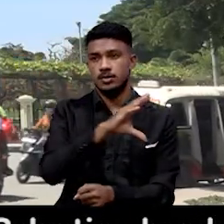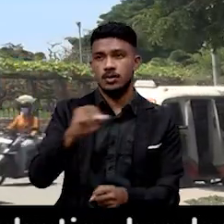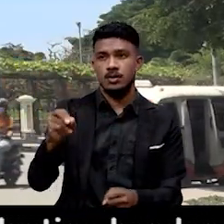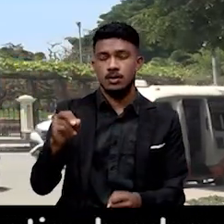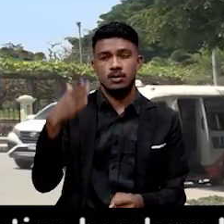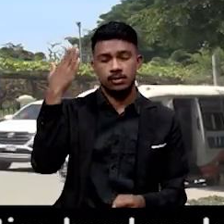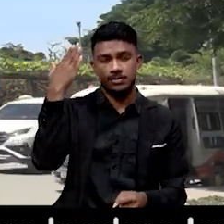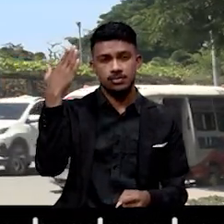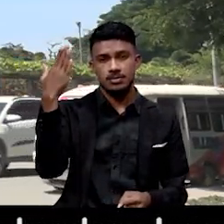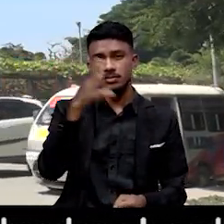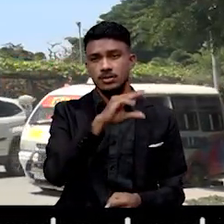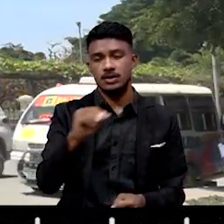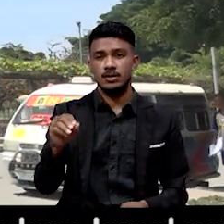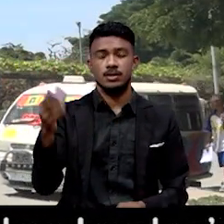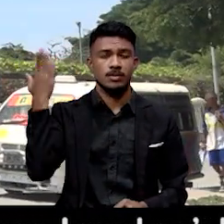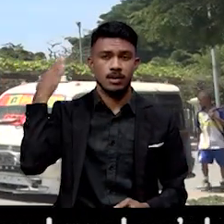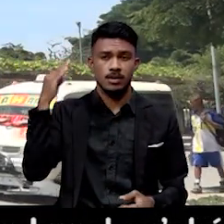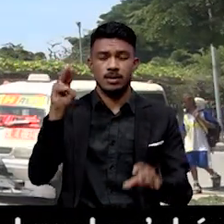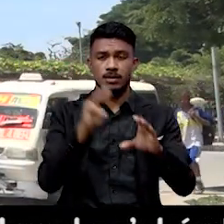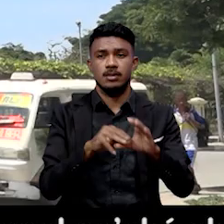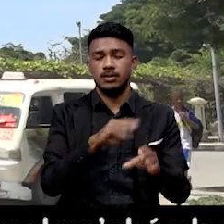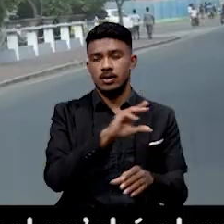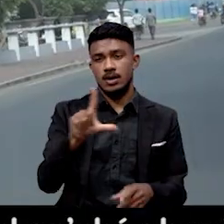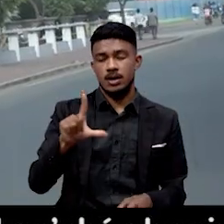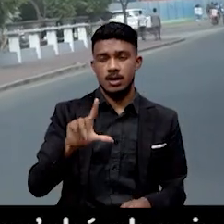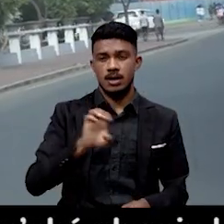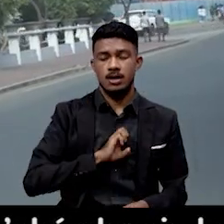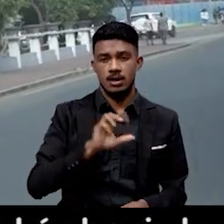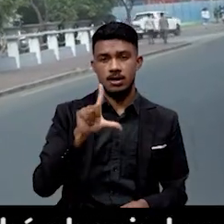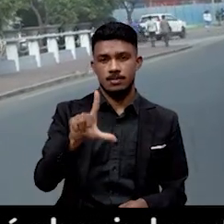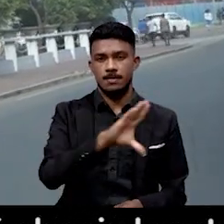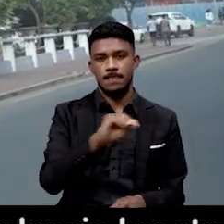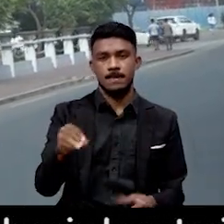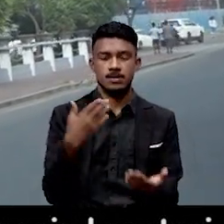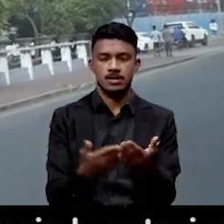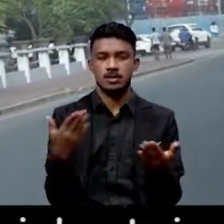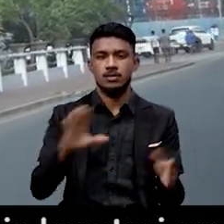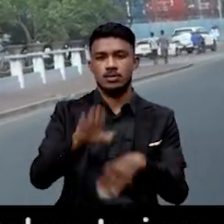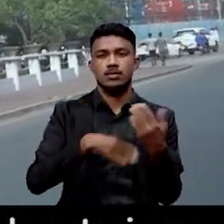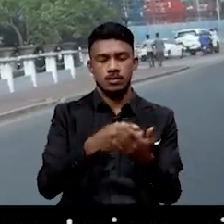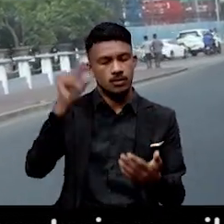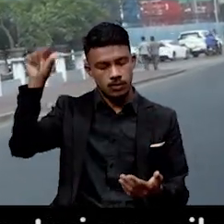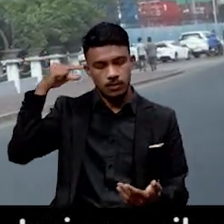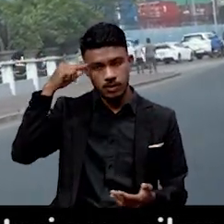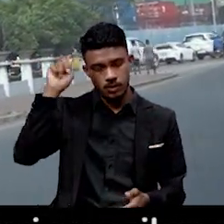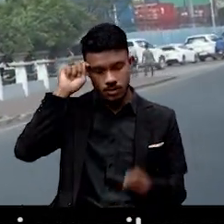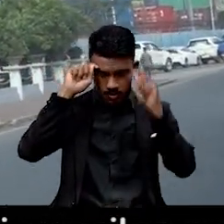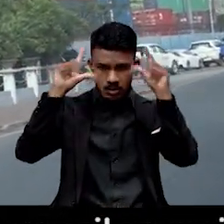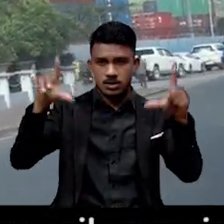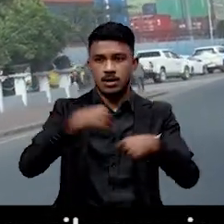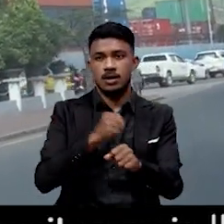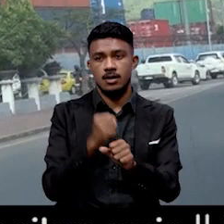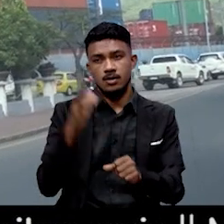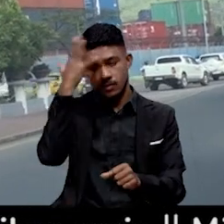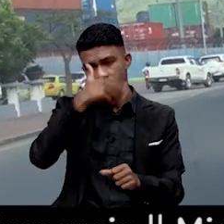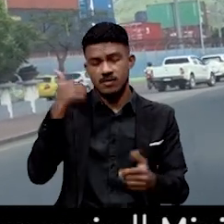Ex-Mercado Lama, no Rotunda Delta Elem Lui. Infraestrutura hirakne Governo Timor-Leste hari, atu halo furak imagem